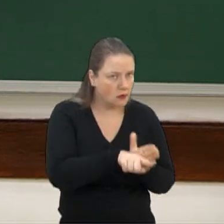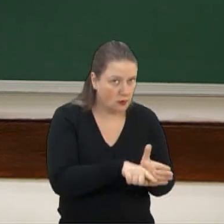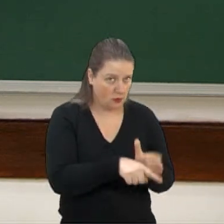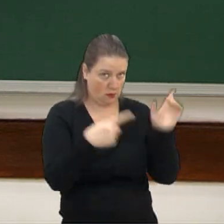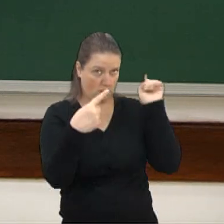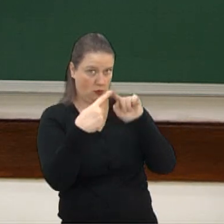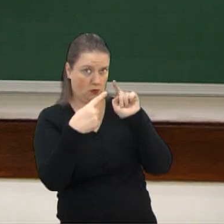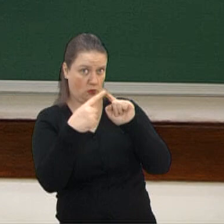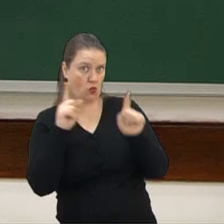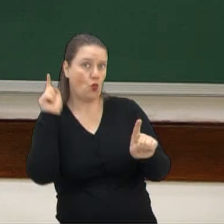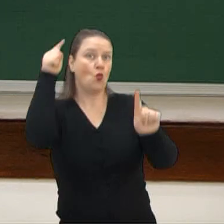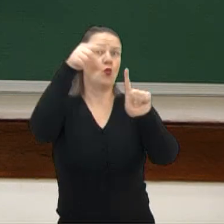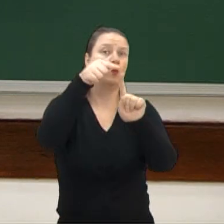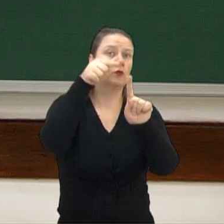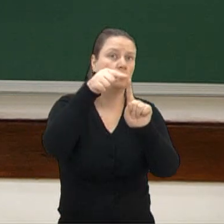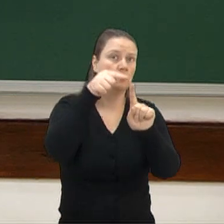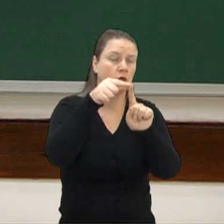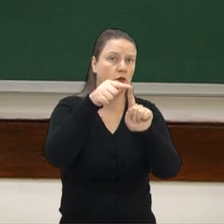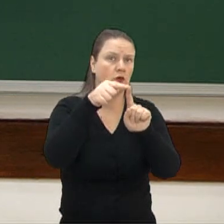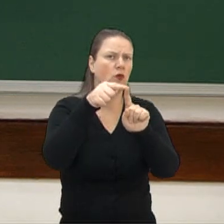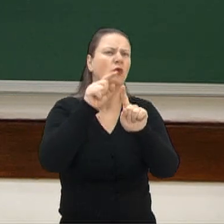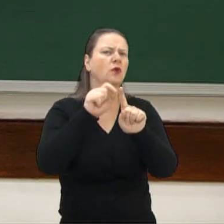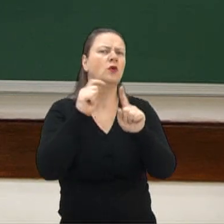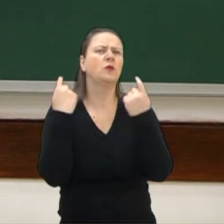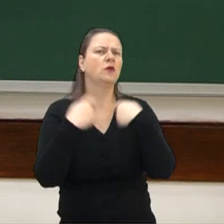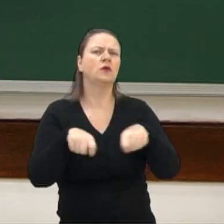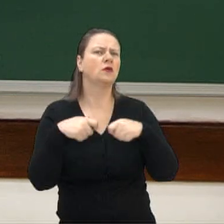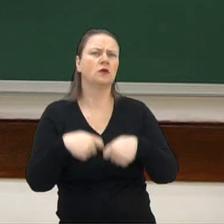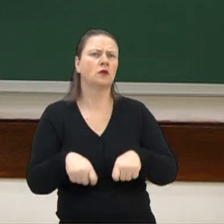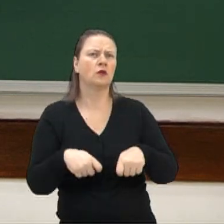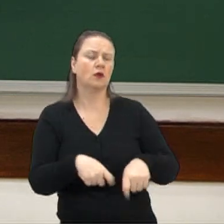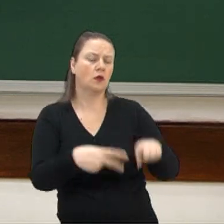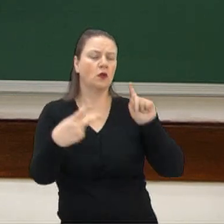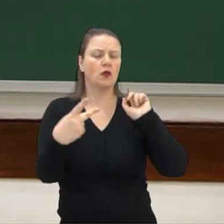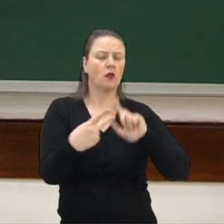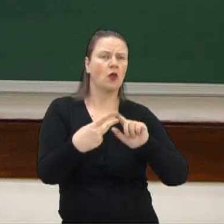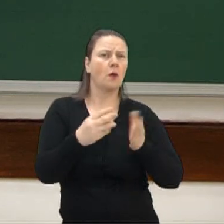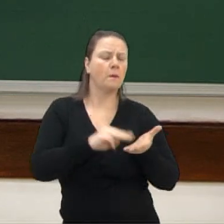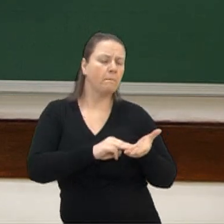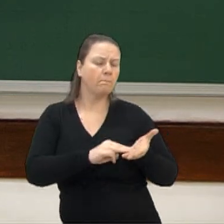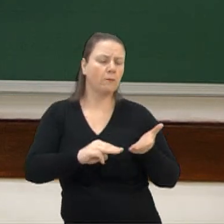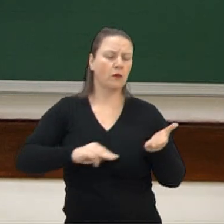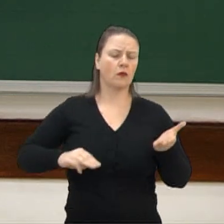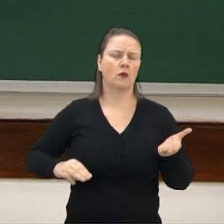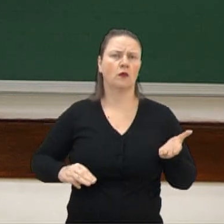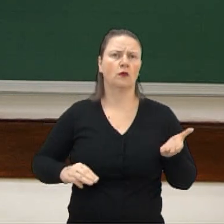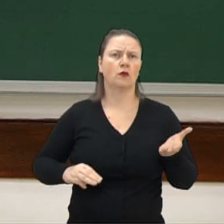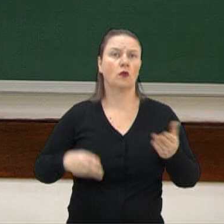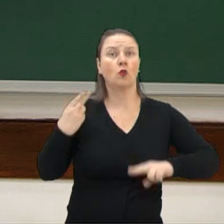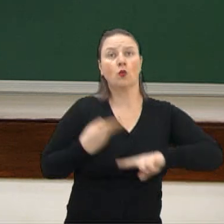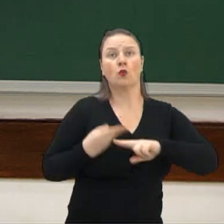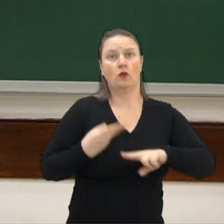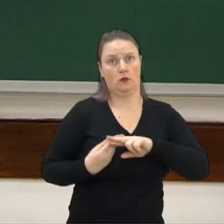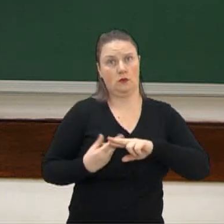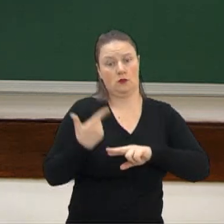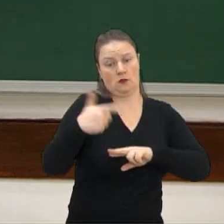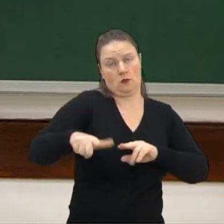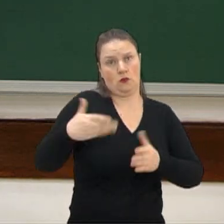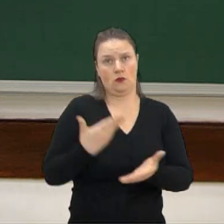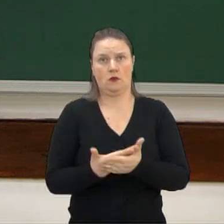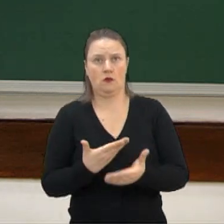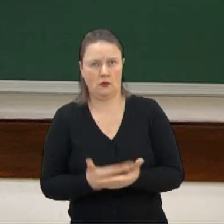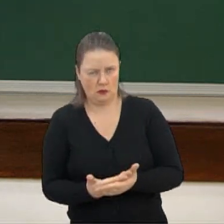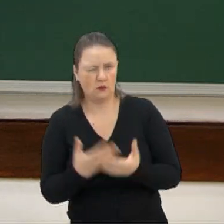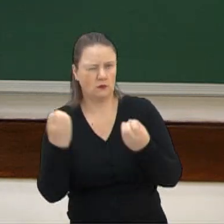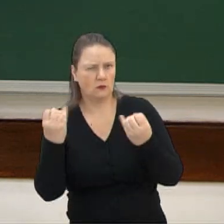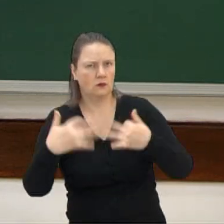objetivo. Qual vai ser o meu objetivo a ser alcançado? E que método que eu vou utilizar? Na próxima aula, a gente vai falar de um.